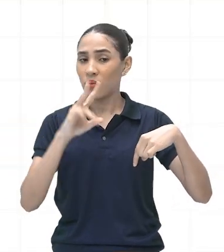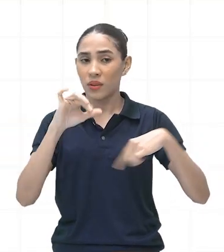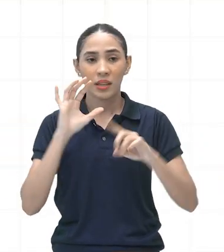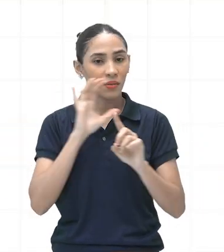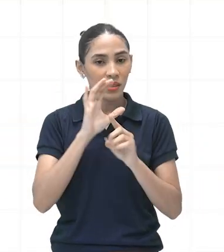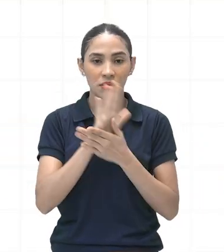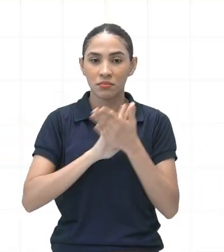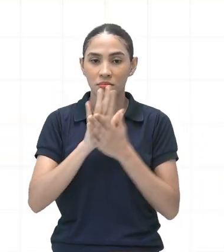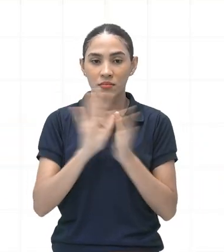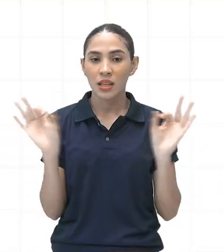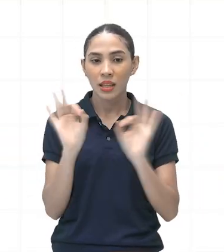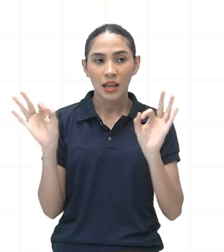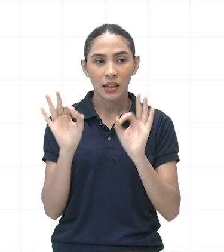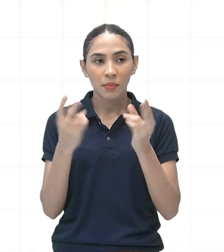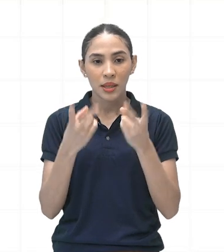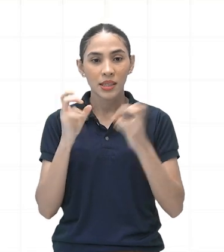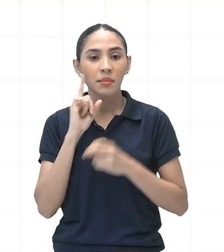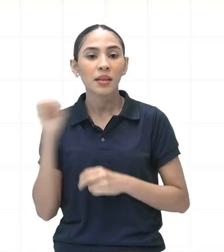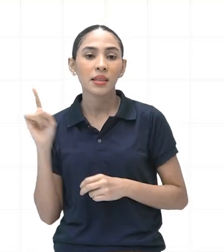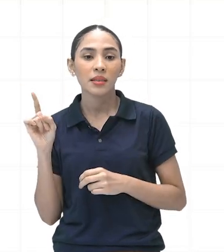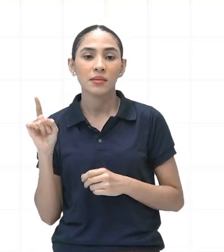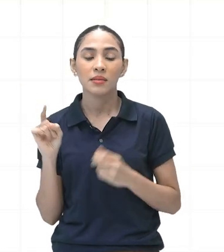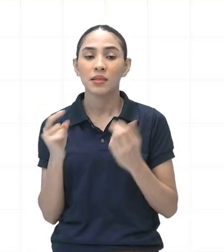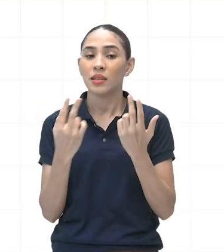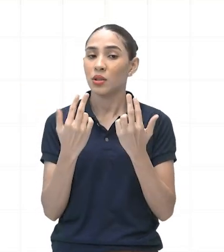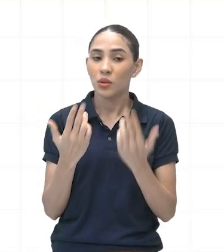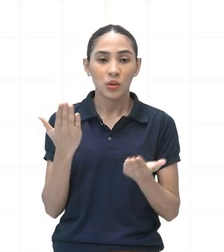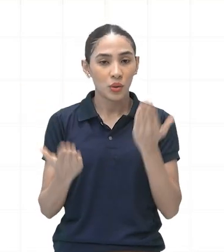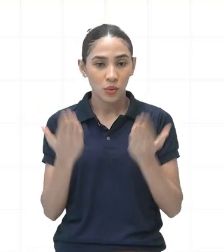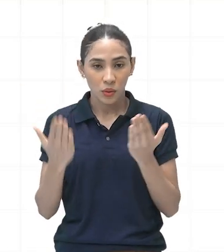minha proporção. Vejam que é a mesma